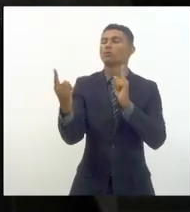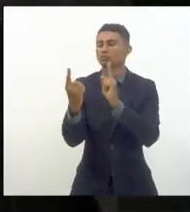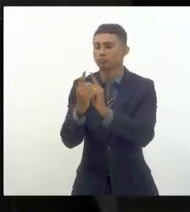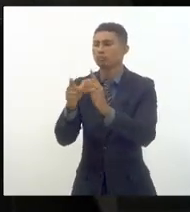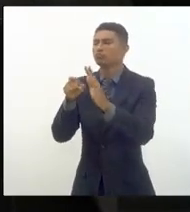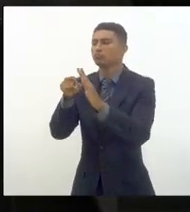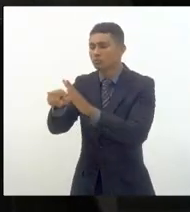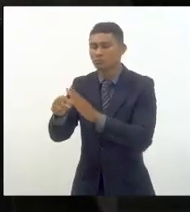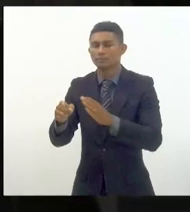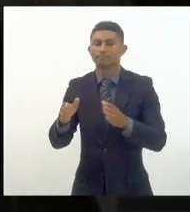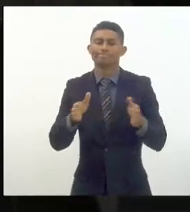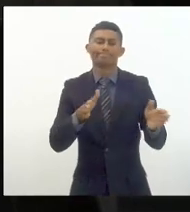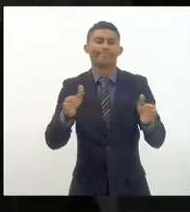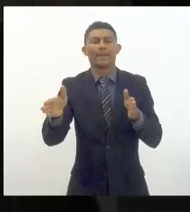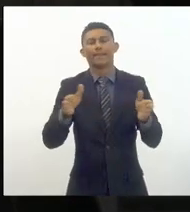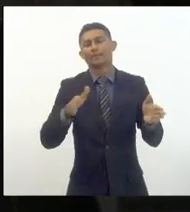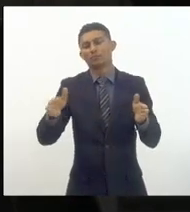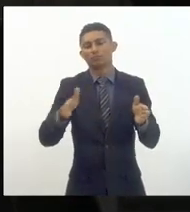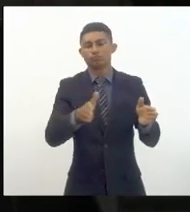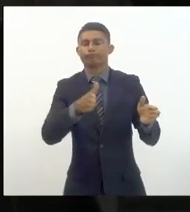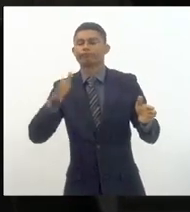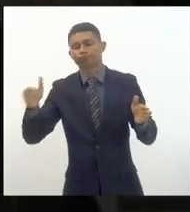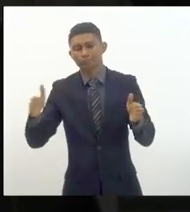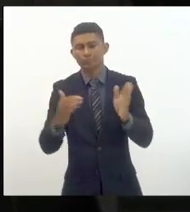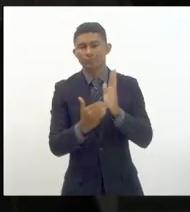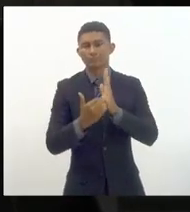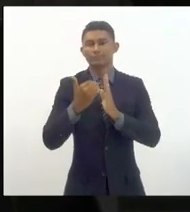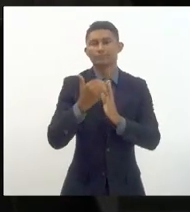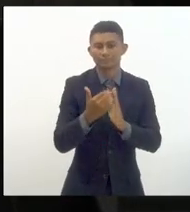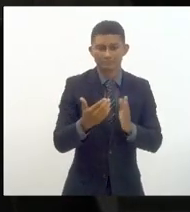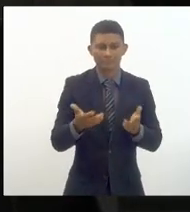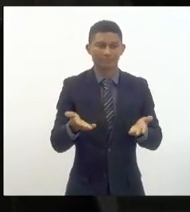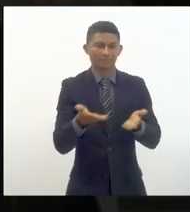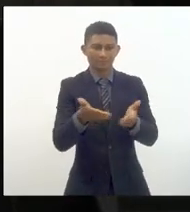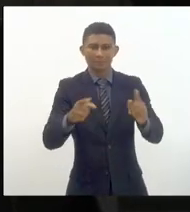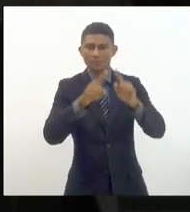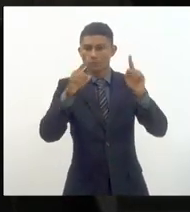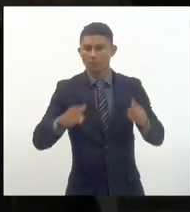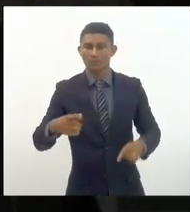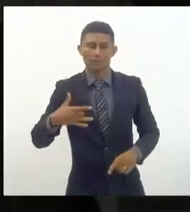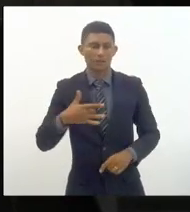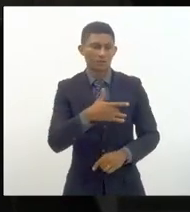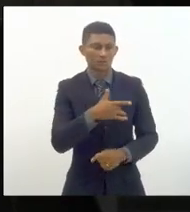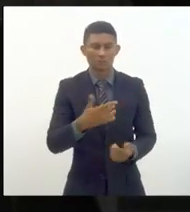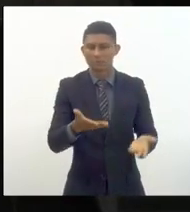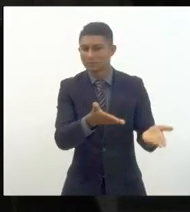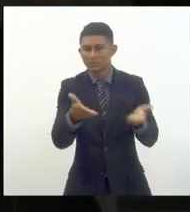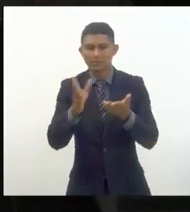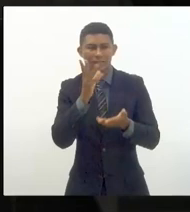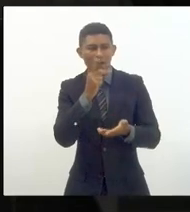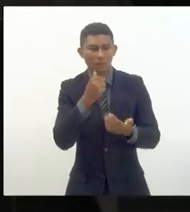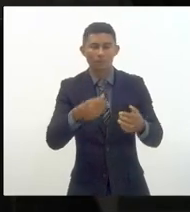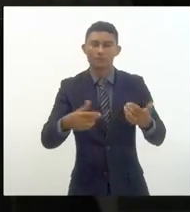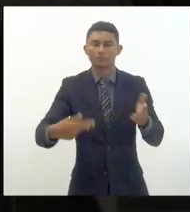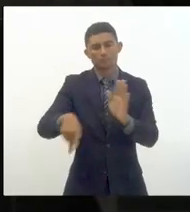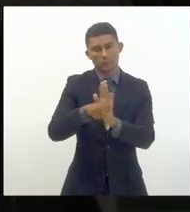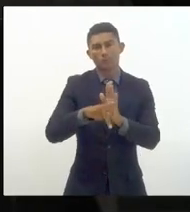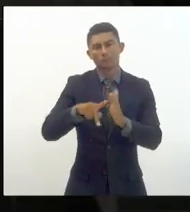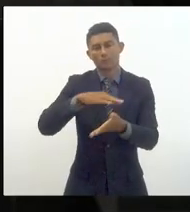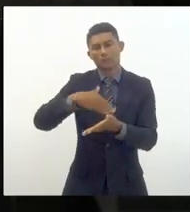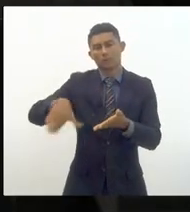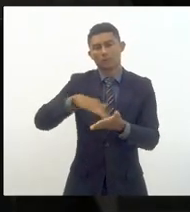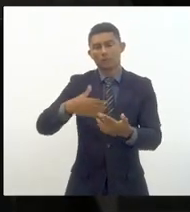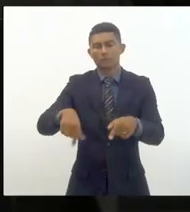longo período mais uma longa travessia é para os servidores da Saúde tanto da secretaria quanto dor